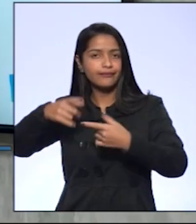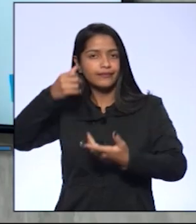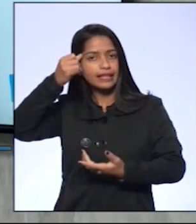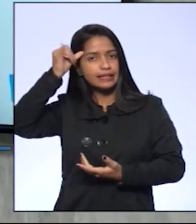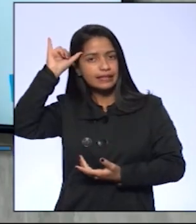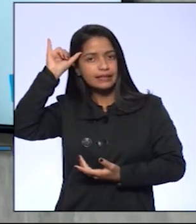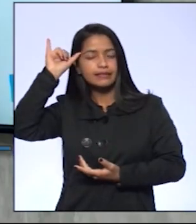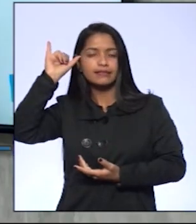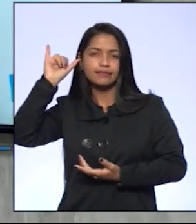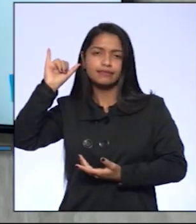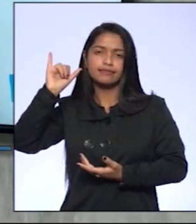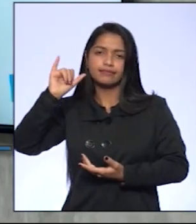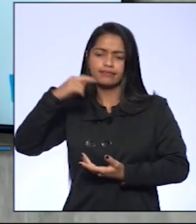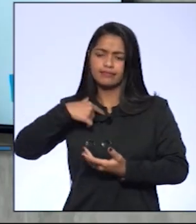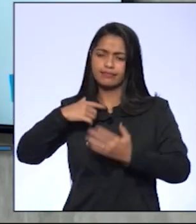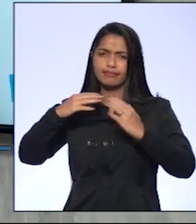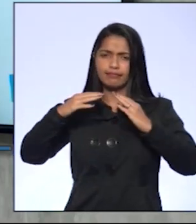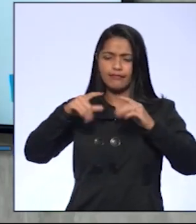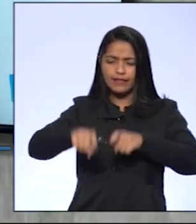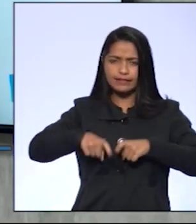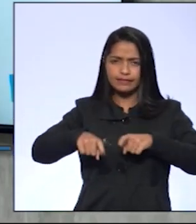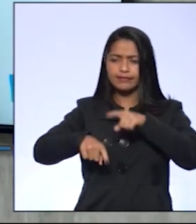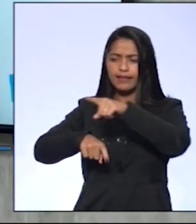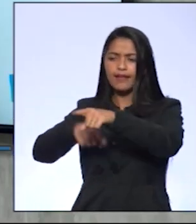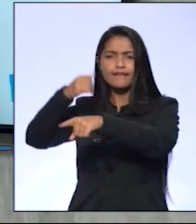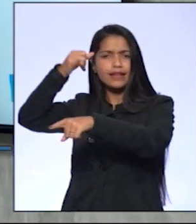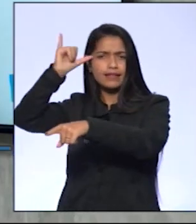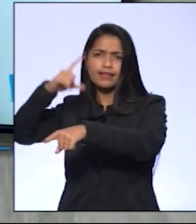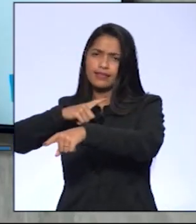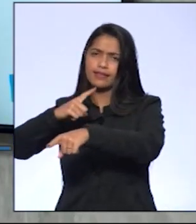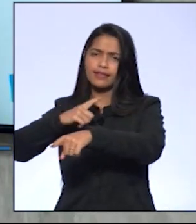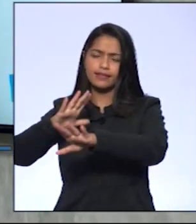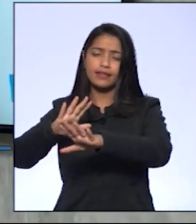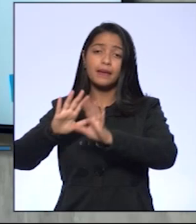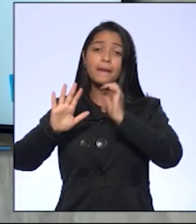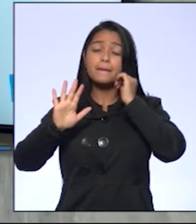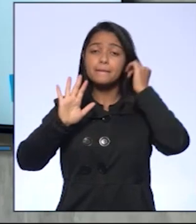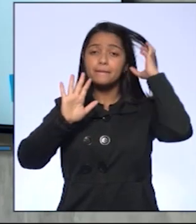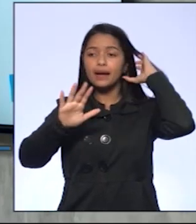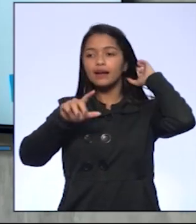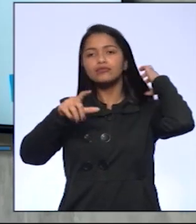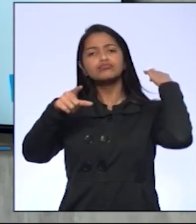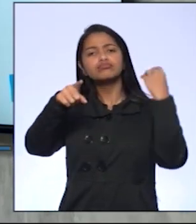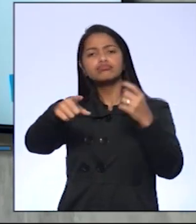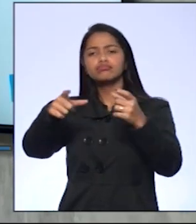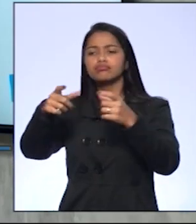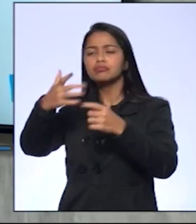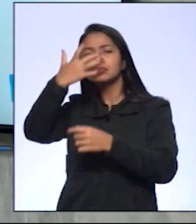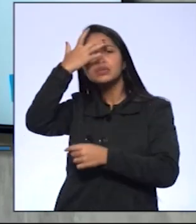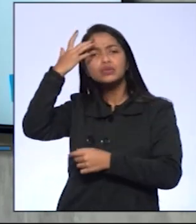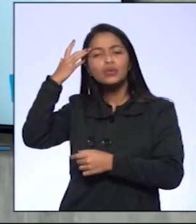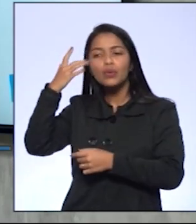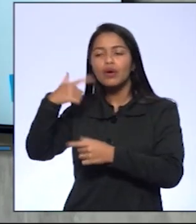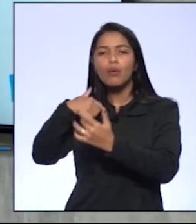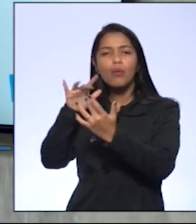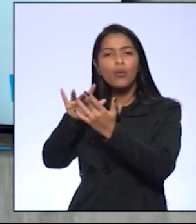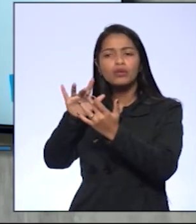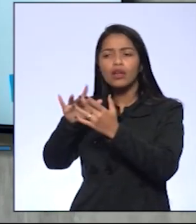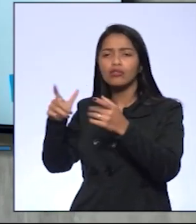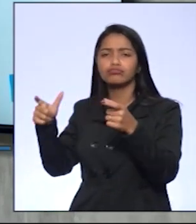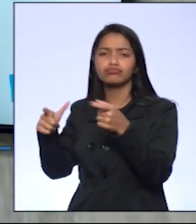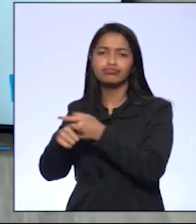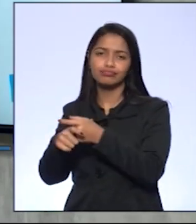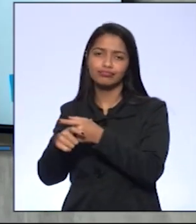né, essa pessoa ela tinha um universo de contato de falantes menor do